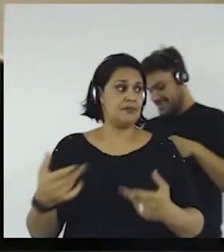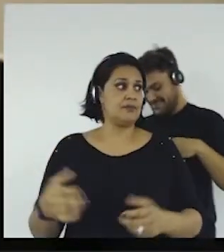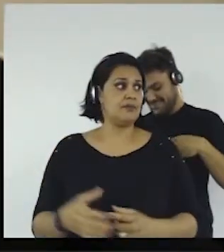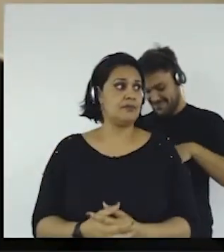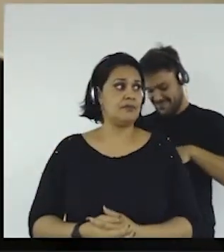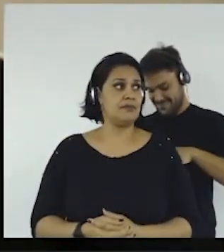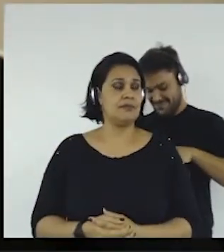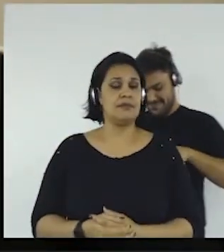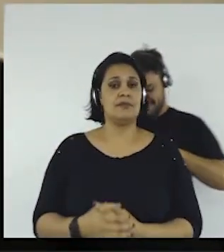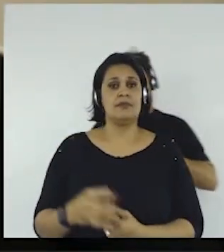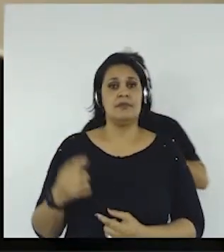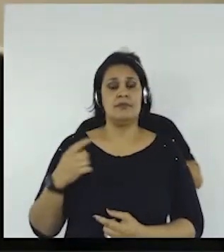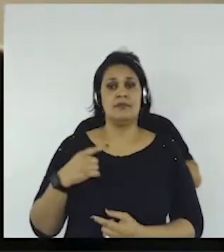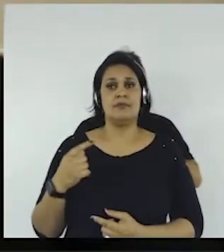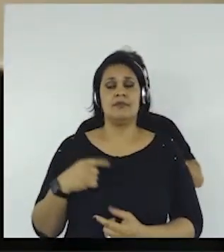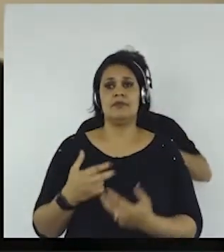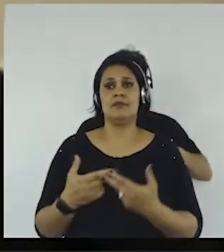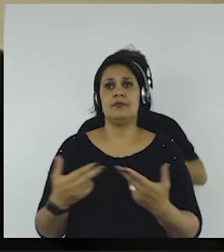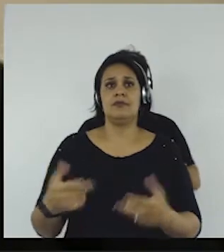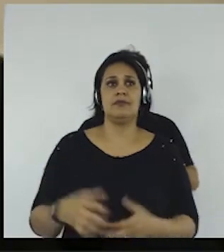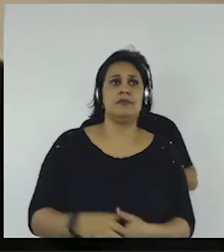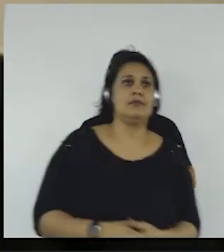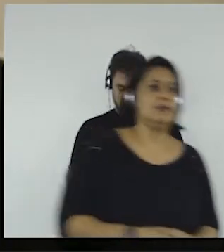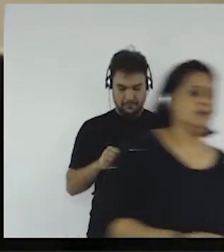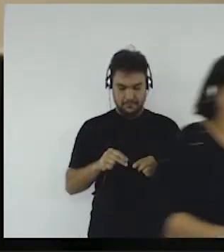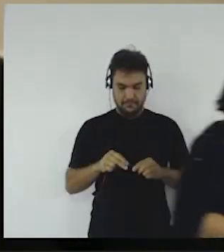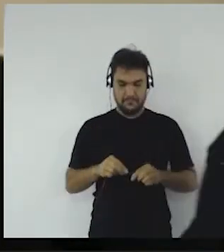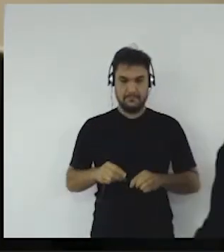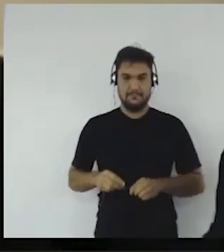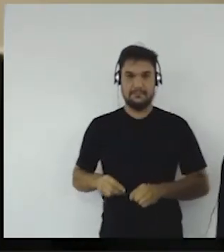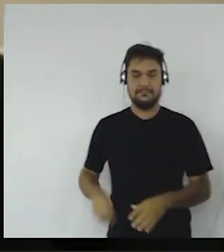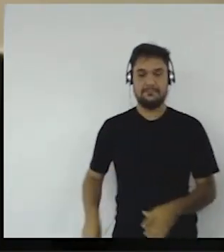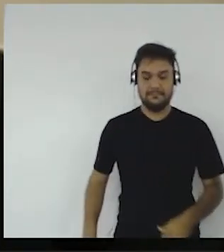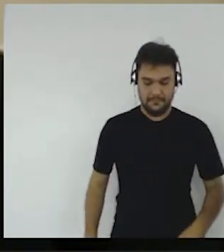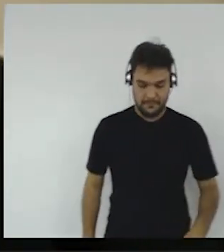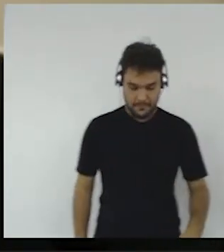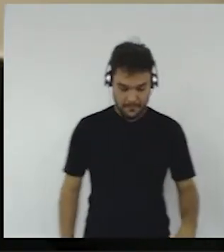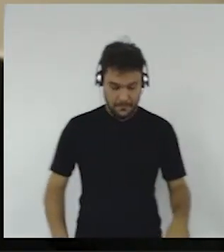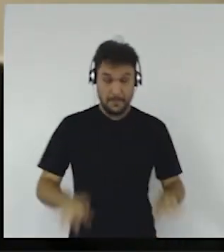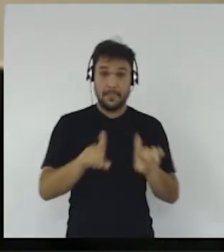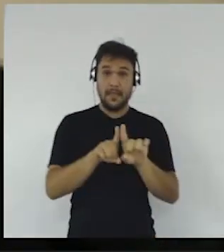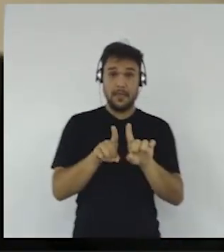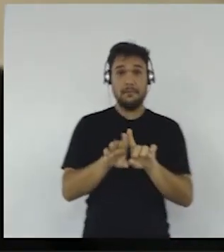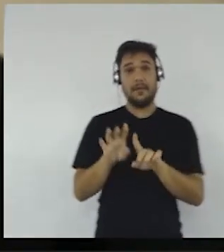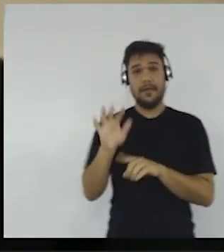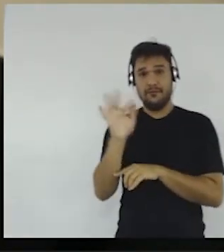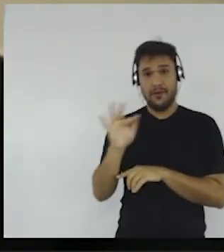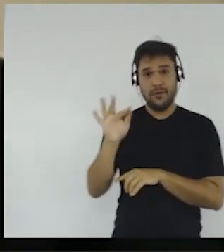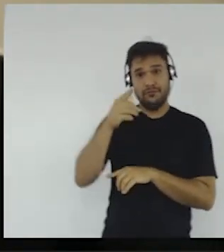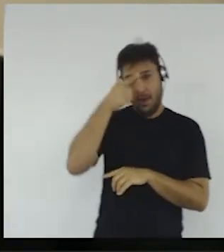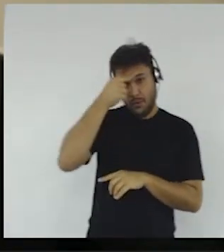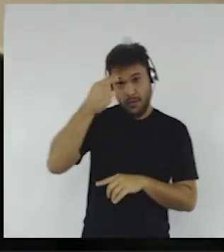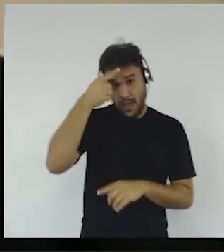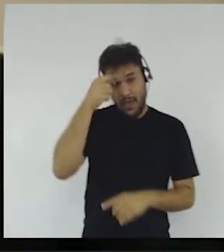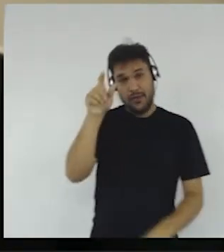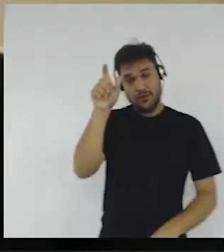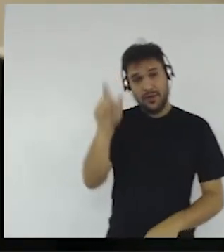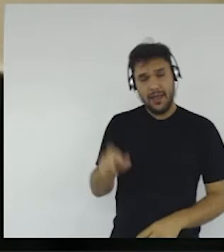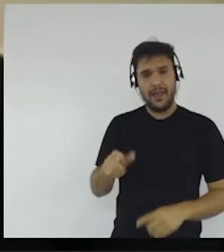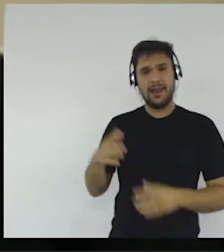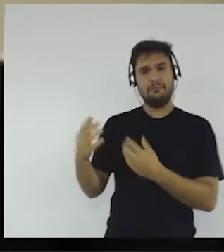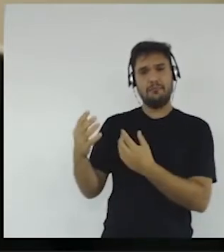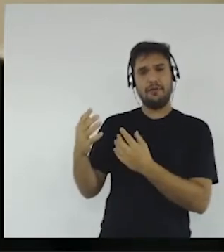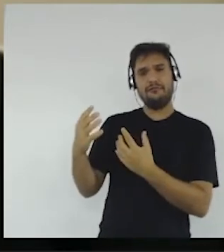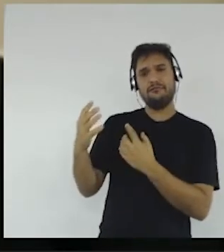aqui, a doutora Ana Teresa Basílio, na sua escolha, não só de profissão, como também de faculdade. Ele me influenciou na capacidade de